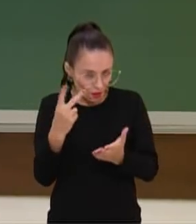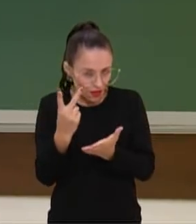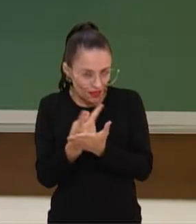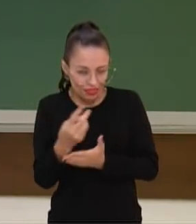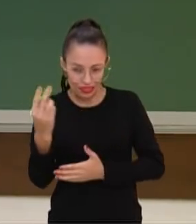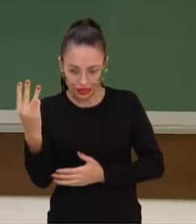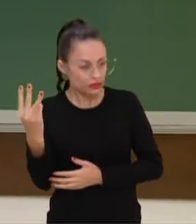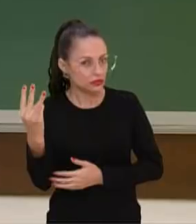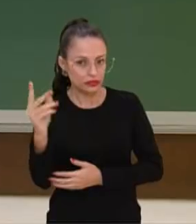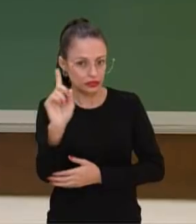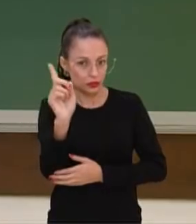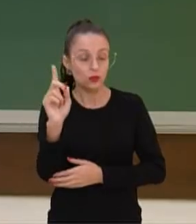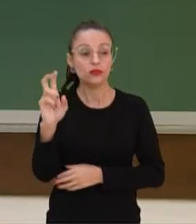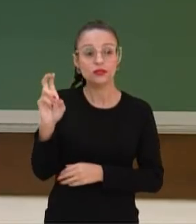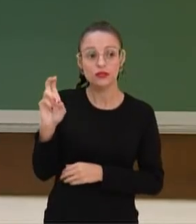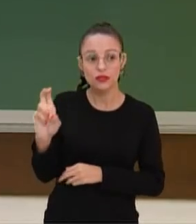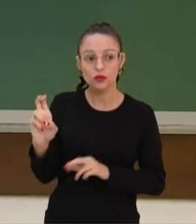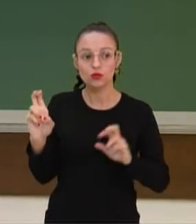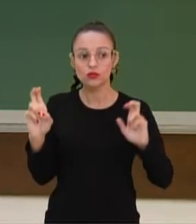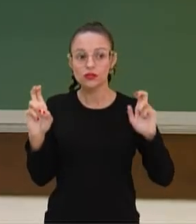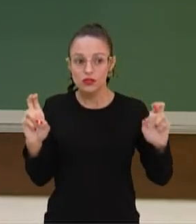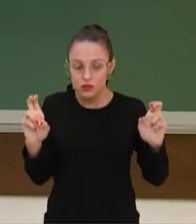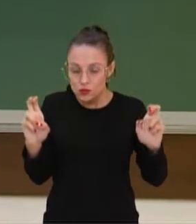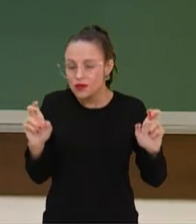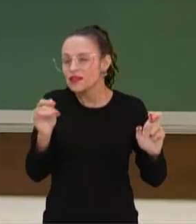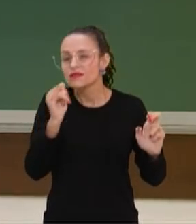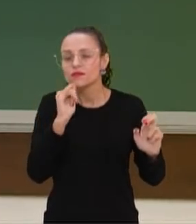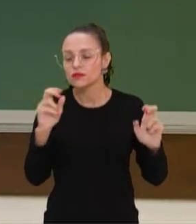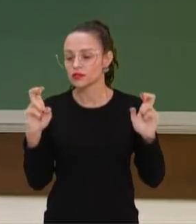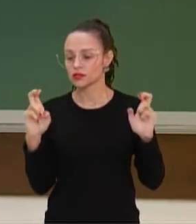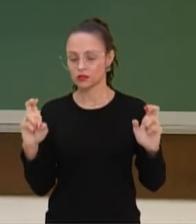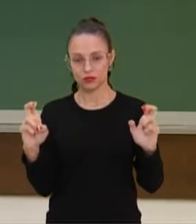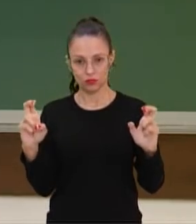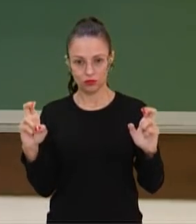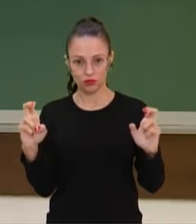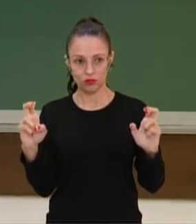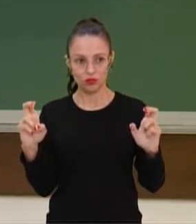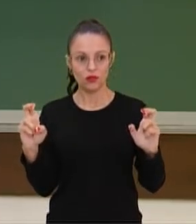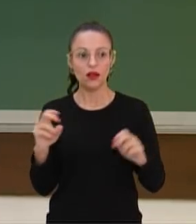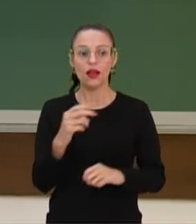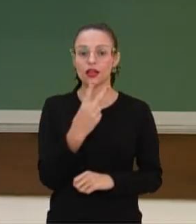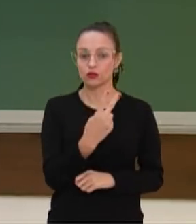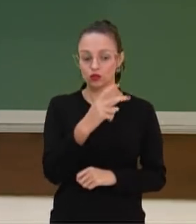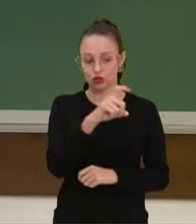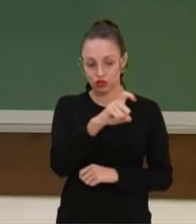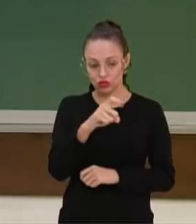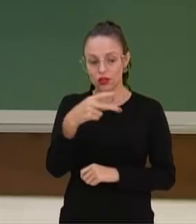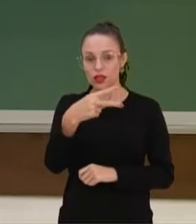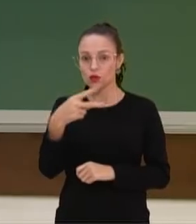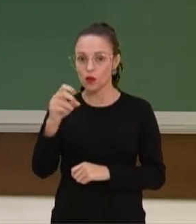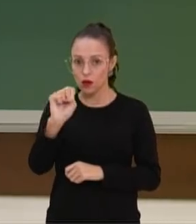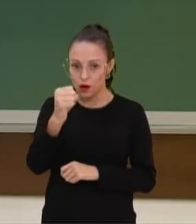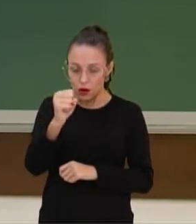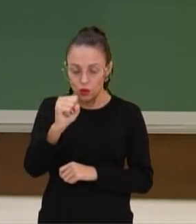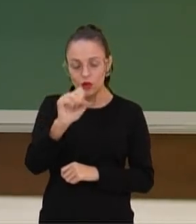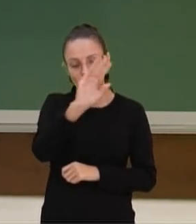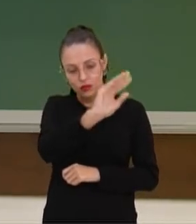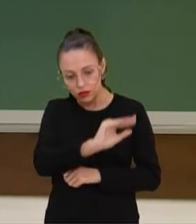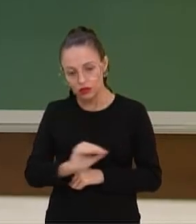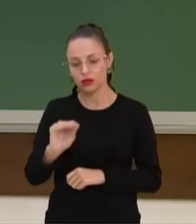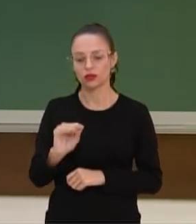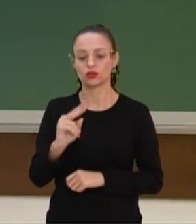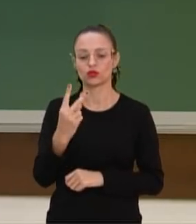digitação. Então, considerando que as bases são iguais, eu vou igualar 2x igual a 8. Passa o 2